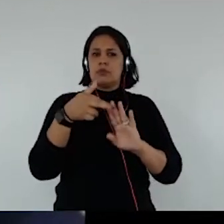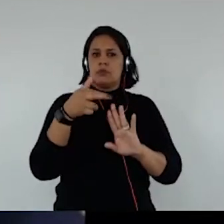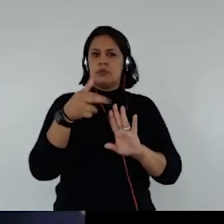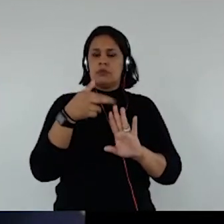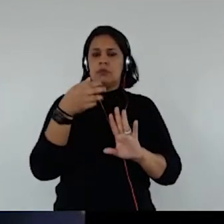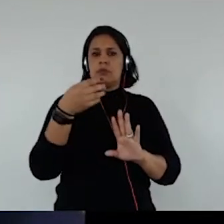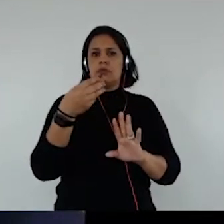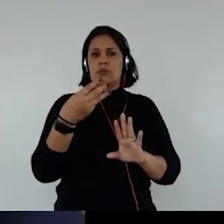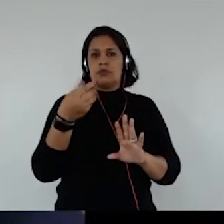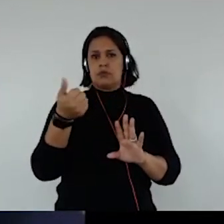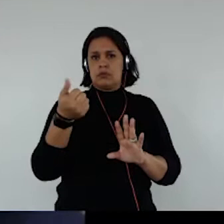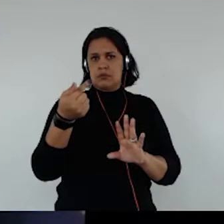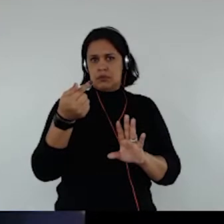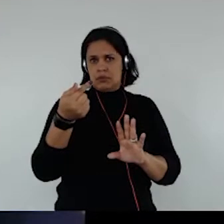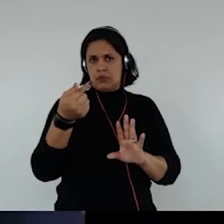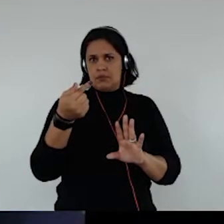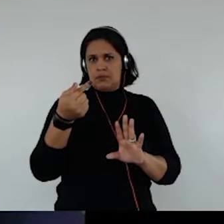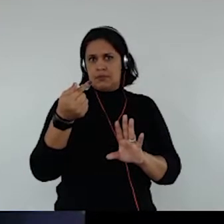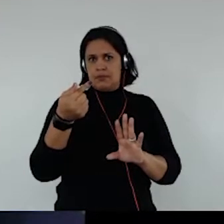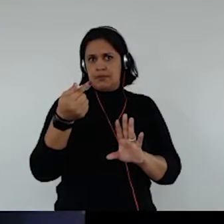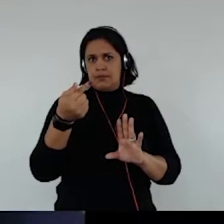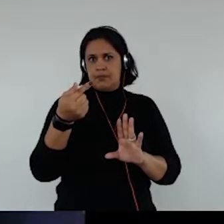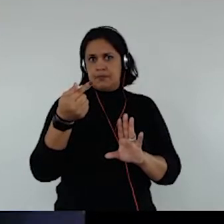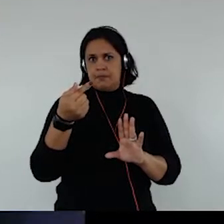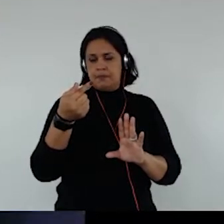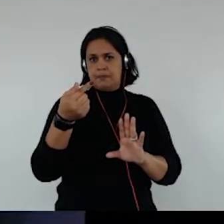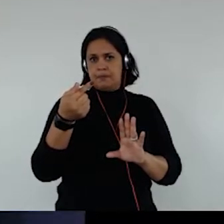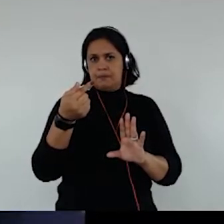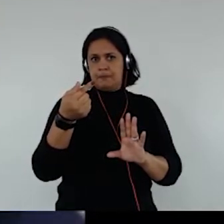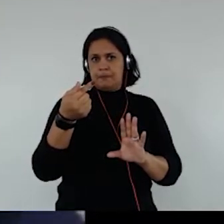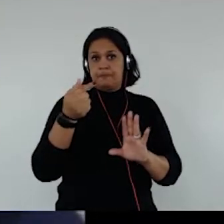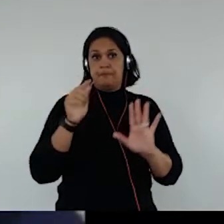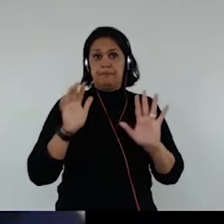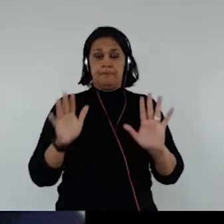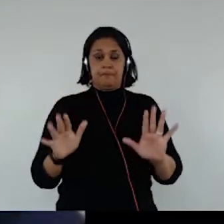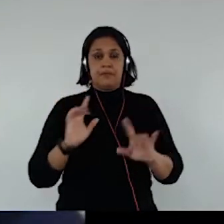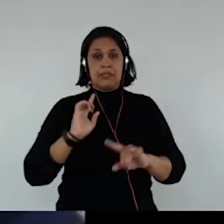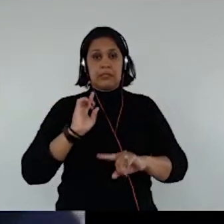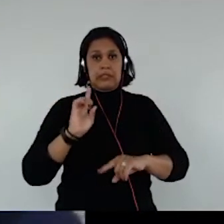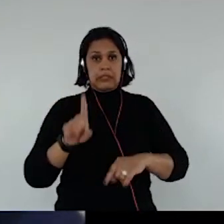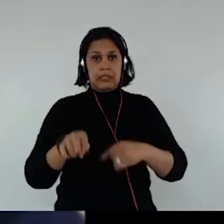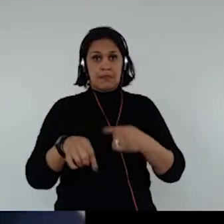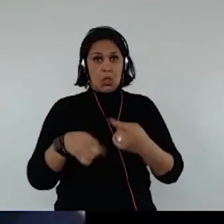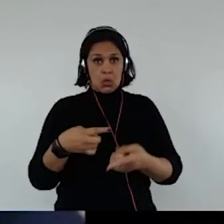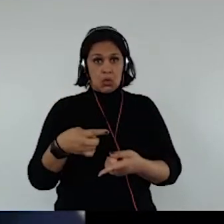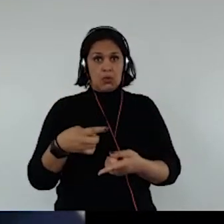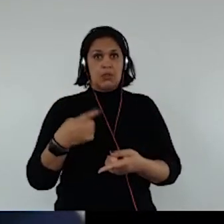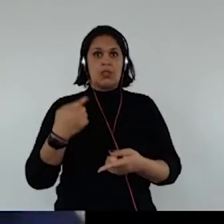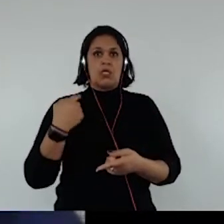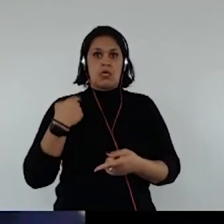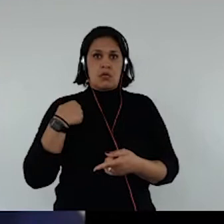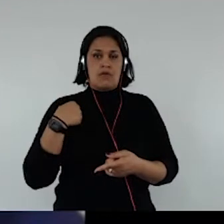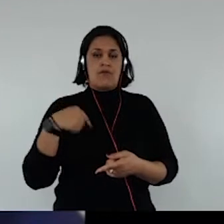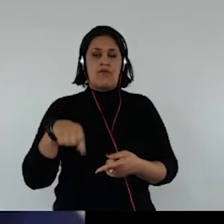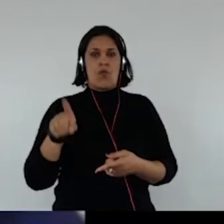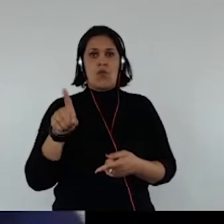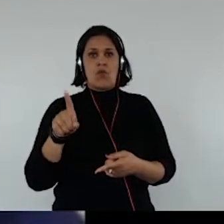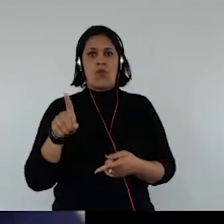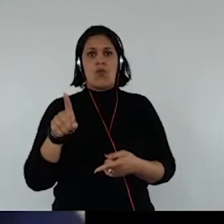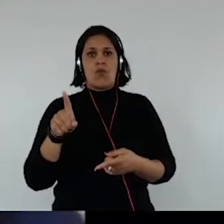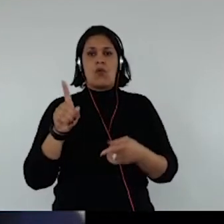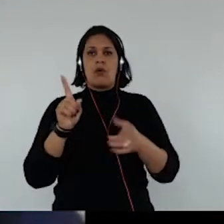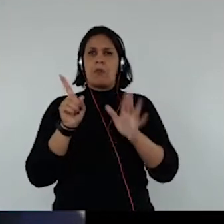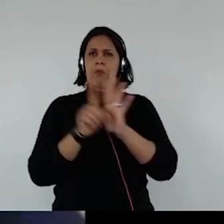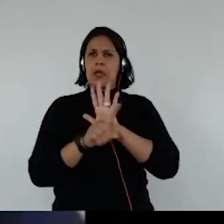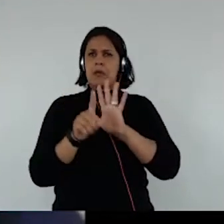317. E depois dessa contextualização, nós vamos